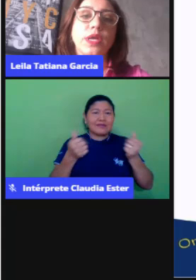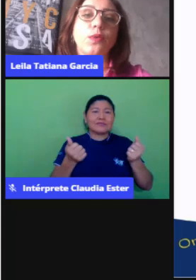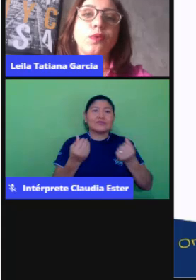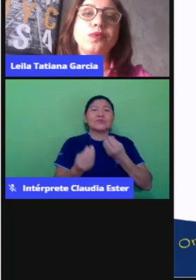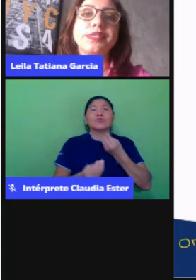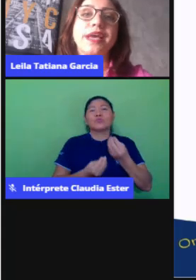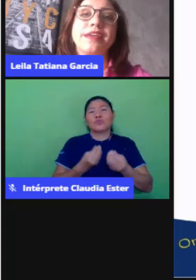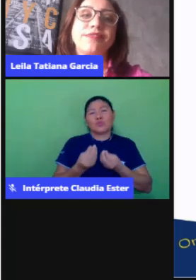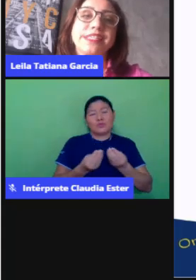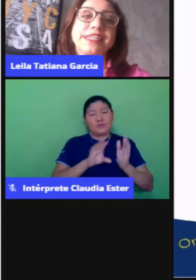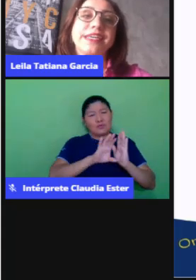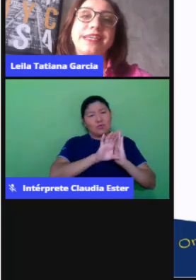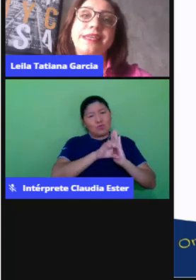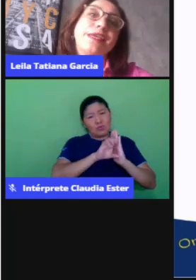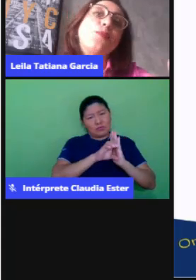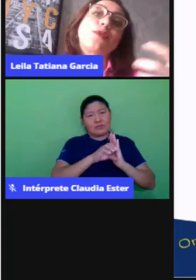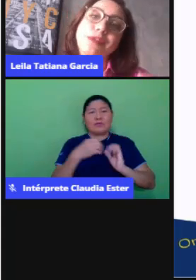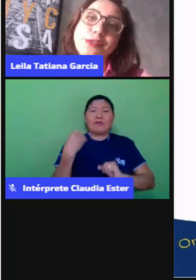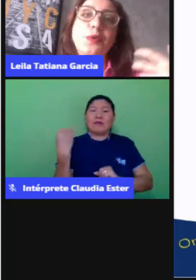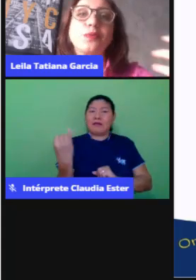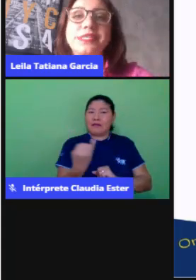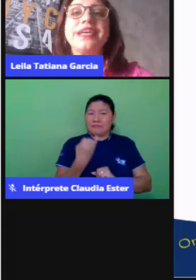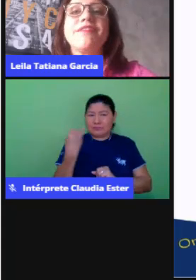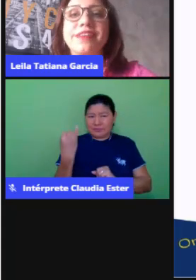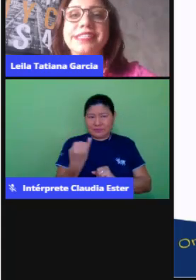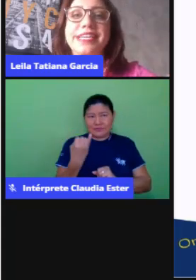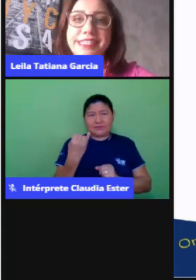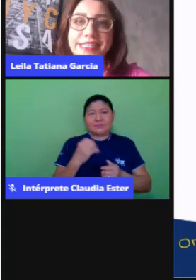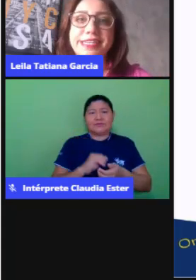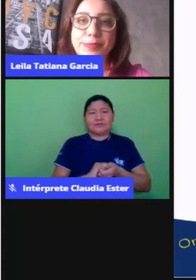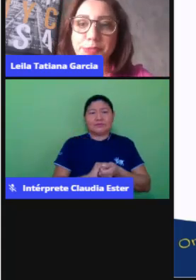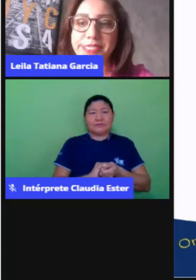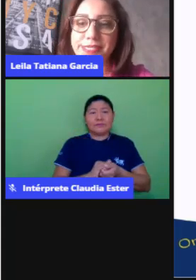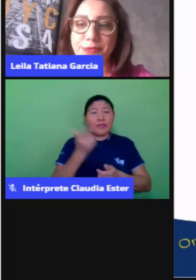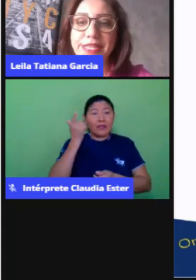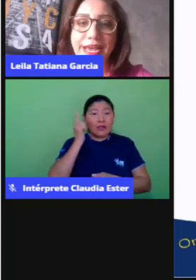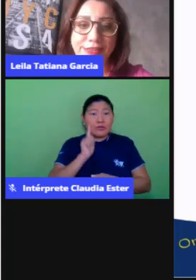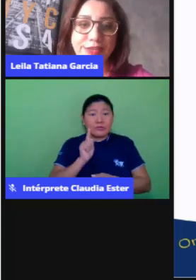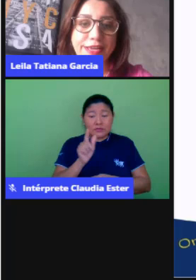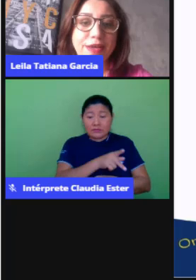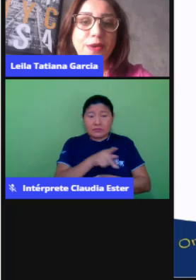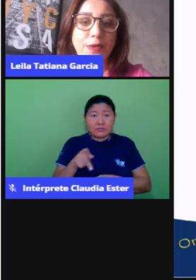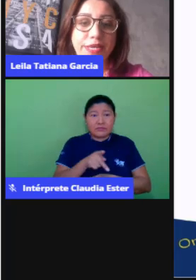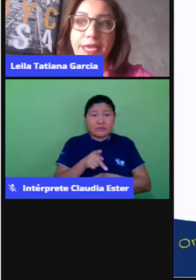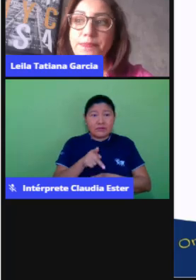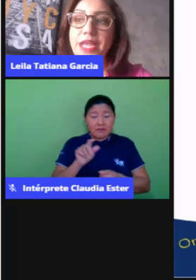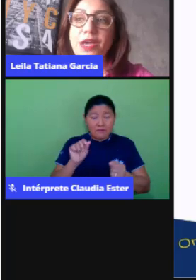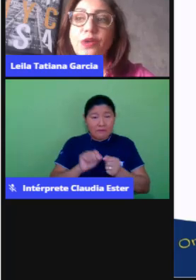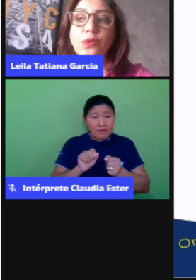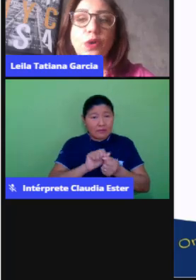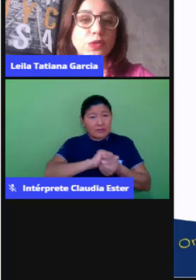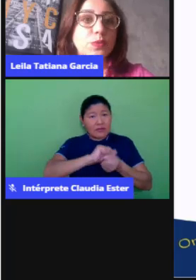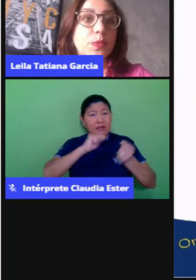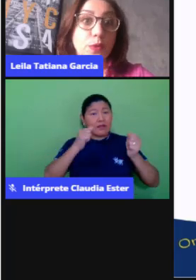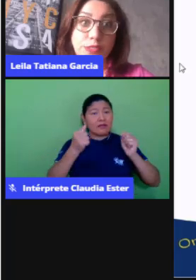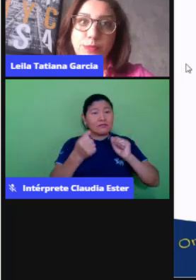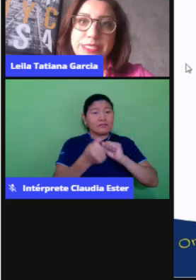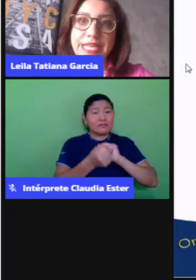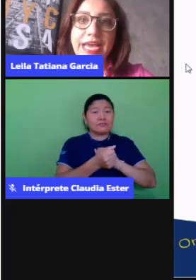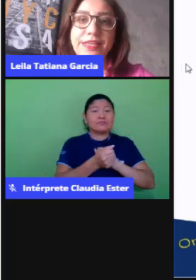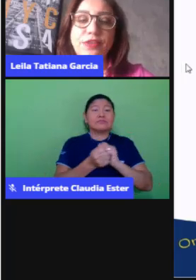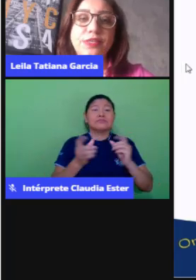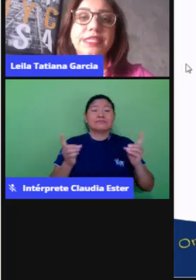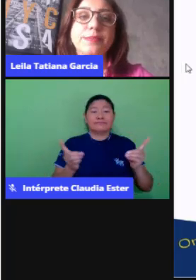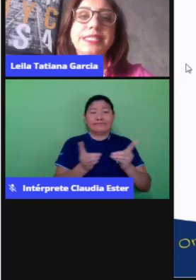desses conteúdos e que o professor consiga fazer essa transposição didática, ok? No nosso